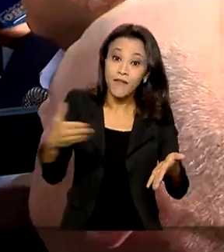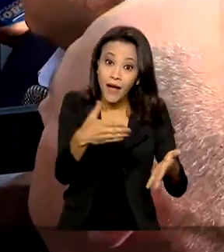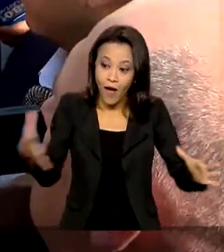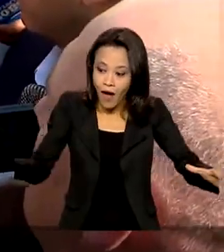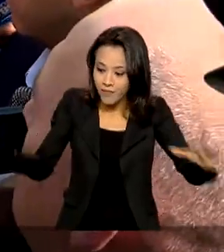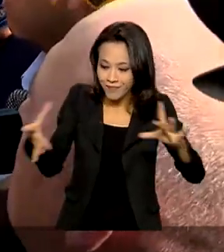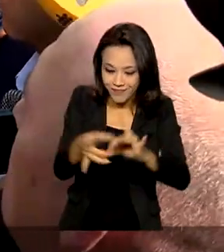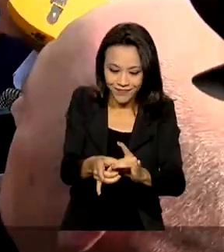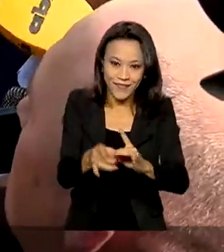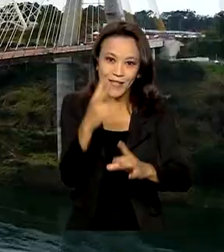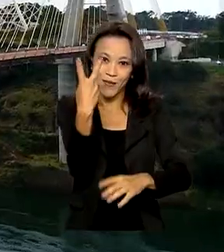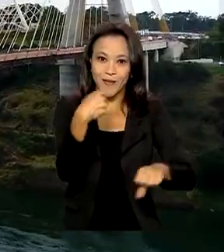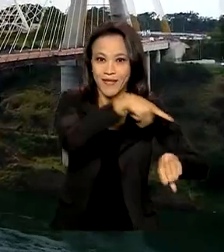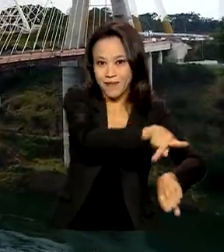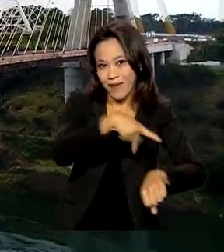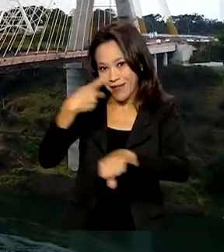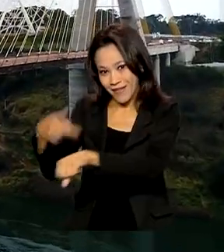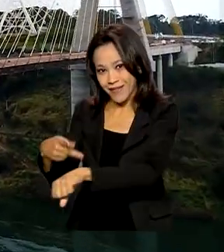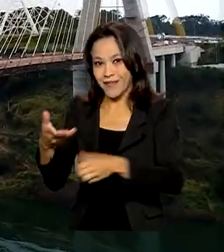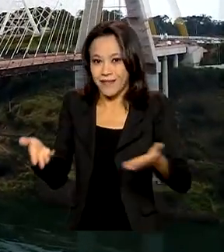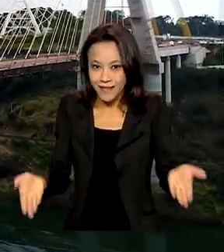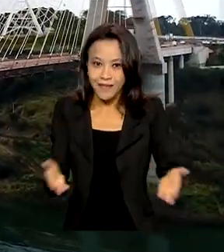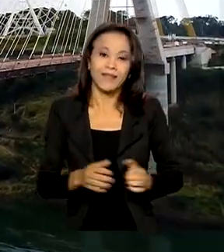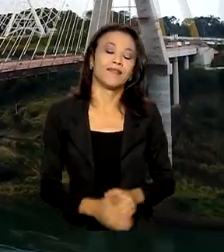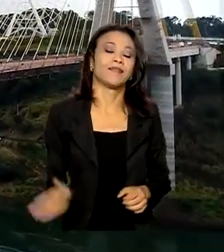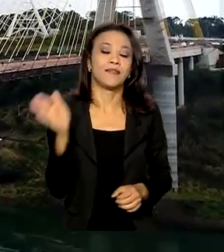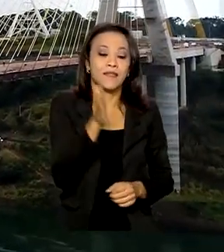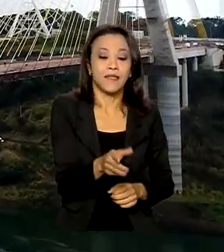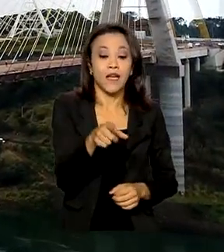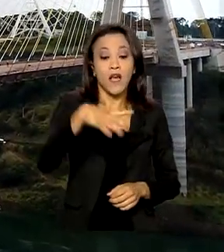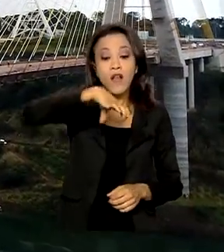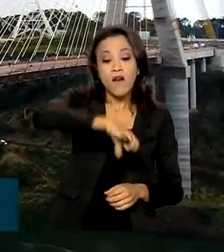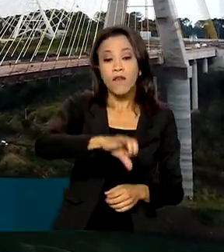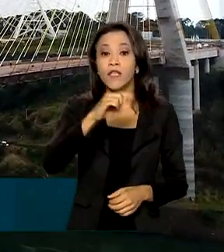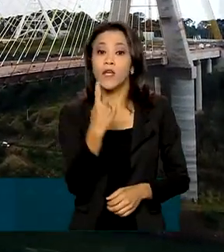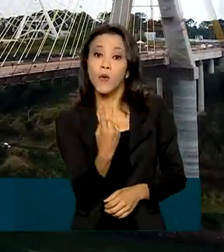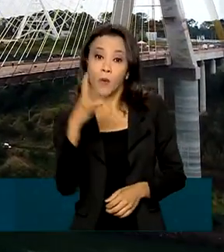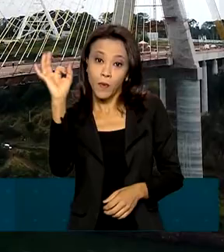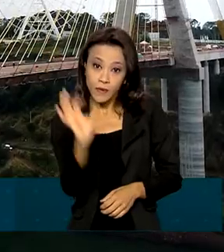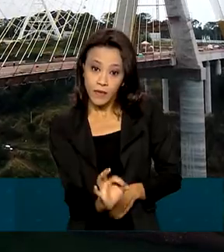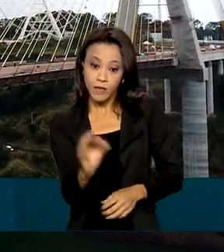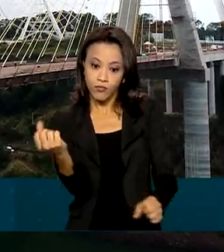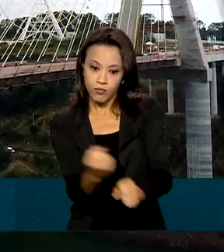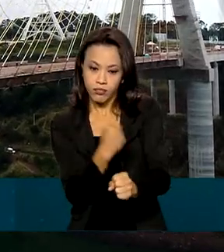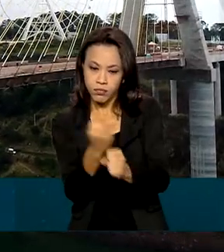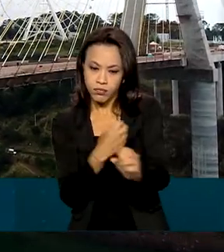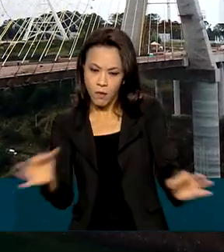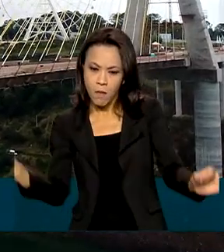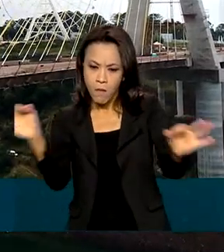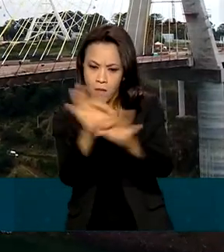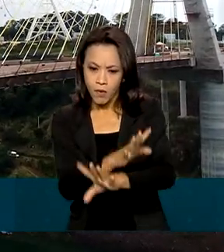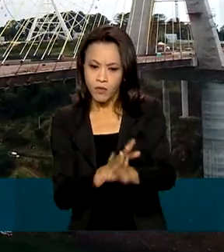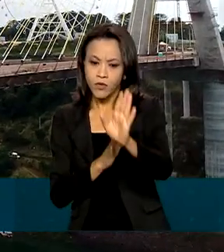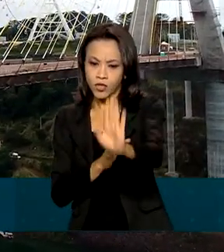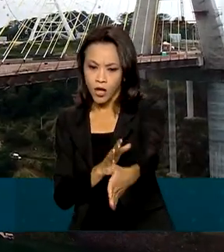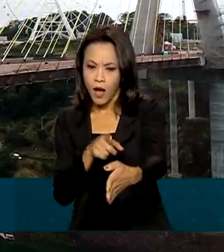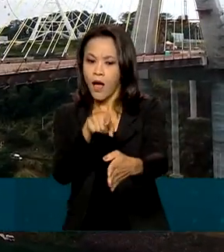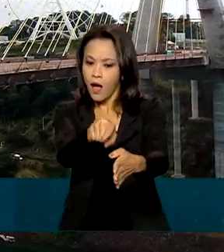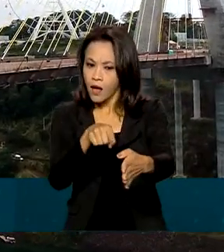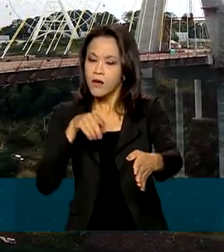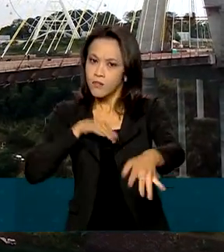está conectividade entre o país Hermano 91 por cento do cronograma de obras já está concluído com a Liberação ao tráfego de veículos